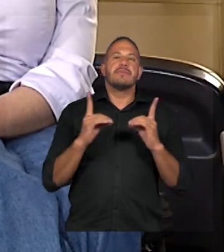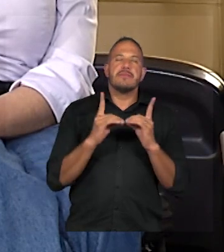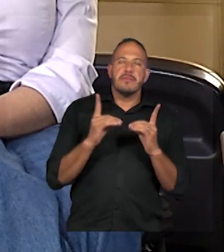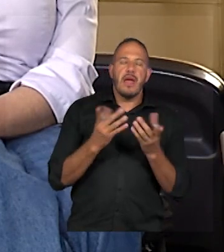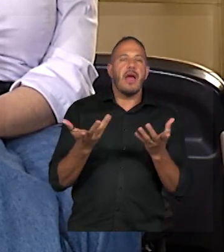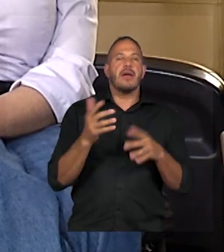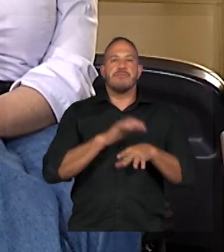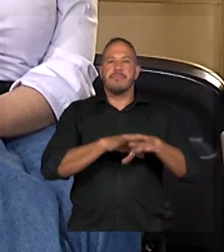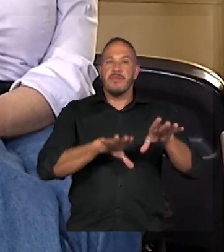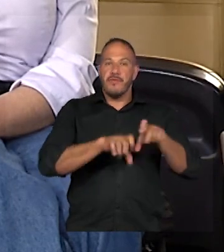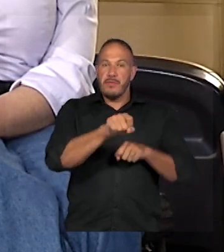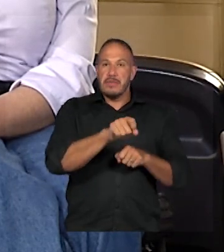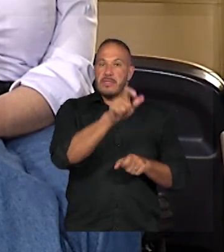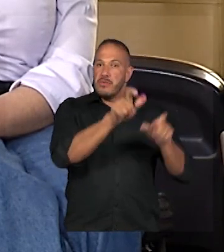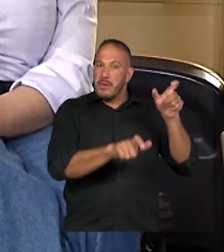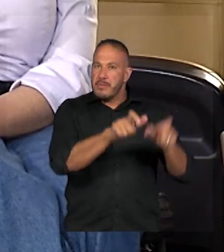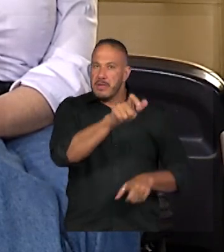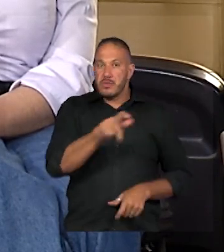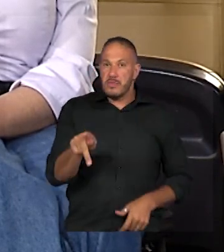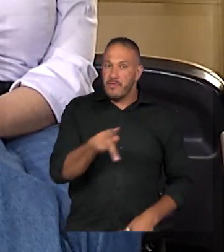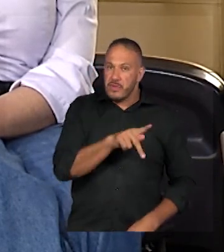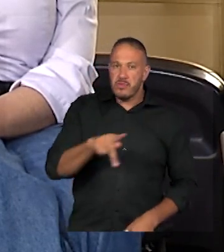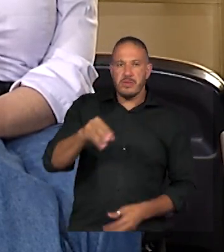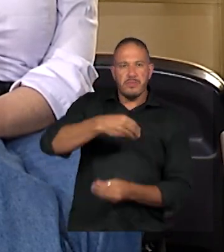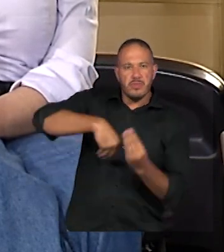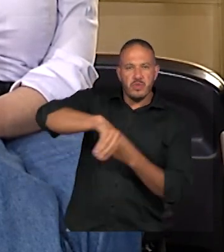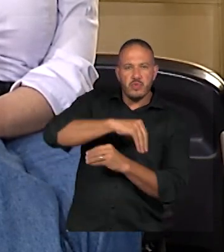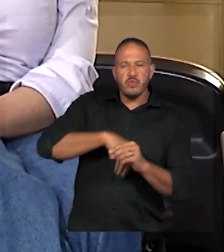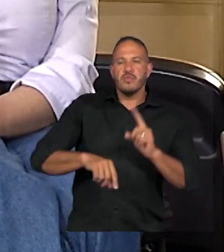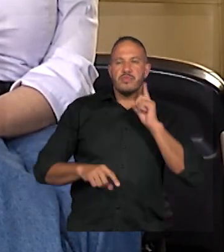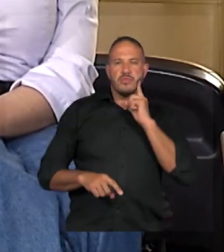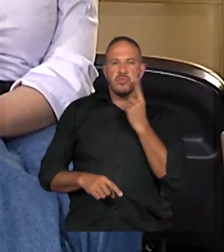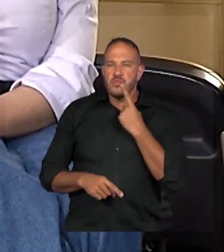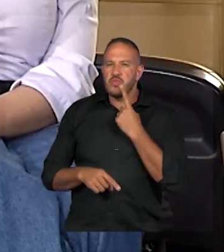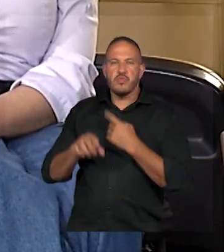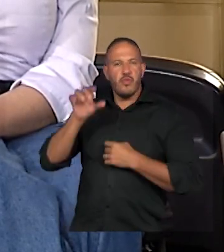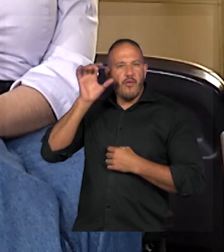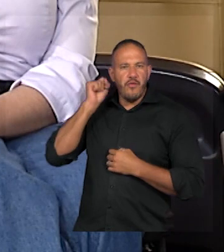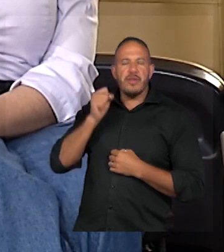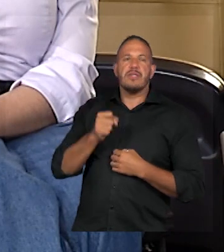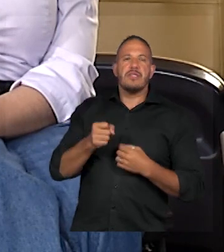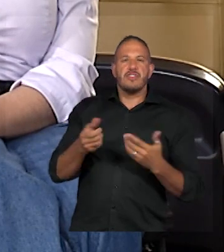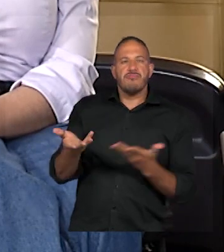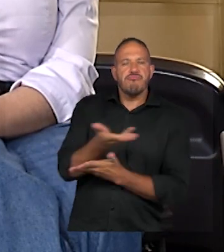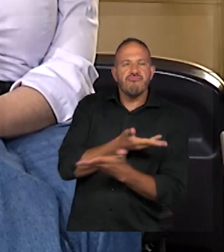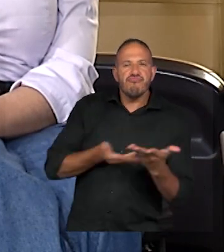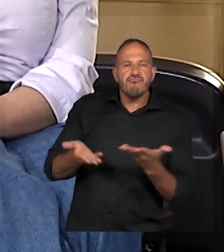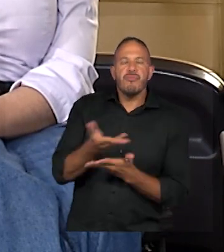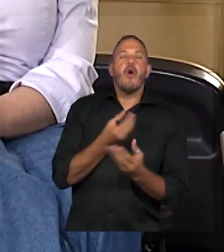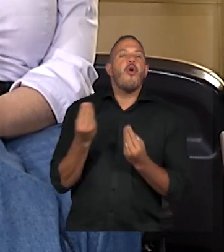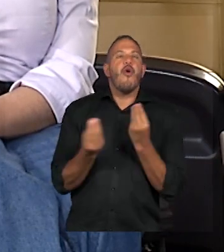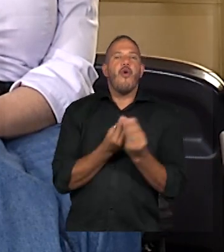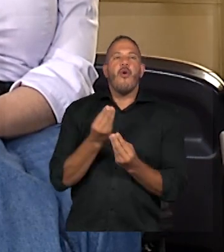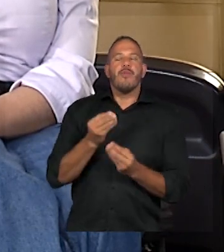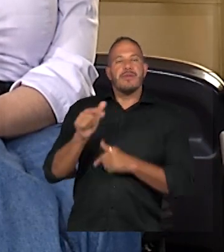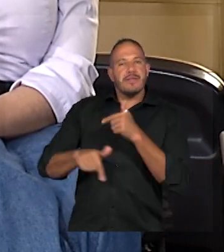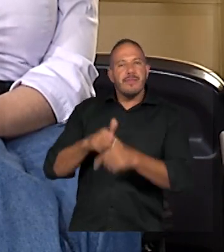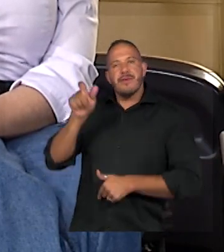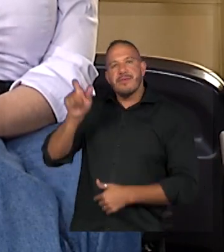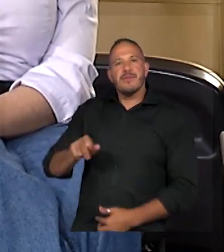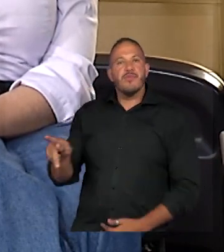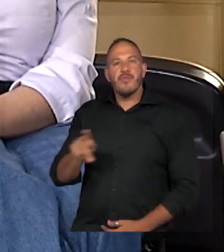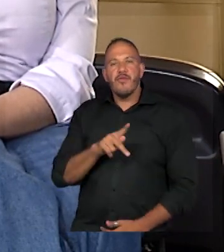dos professores, essa mistura de pessoas surdas com pessoas não surdas, como deve trabalhar o professor nesse sentido,